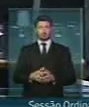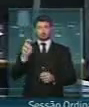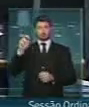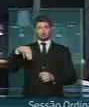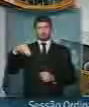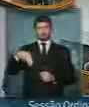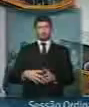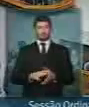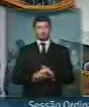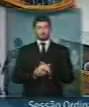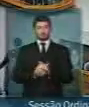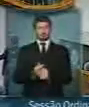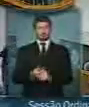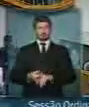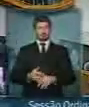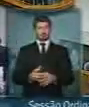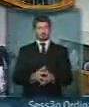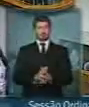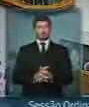5 minutos.